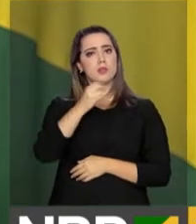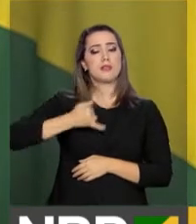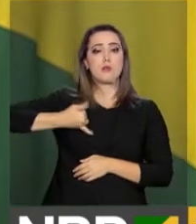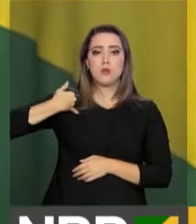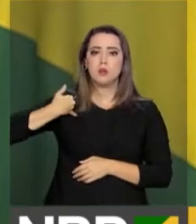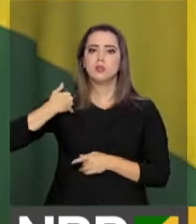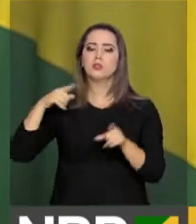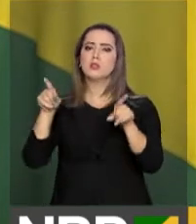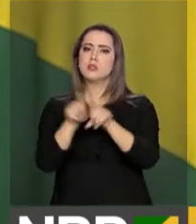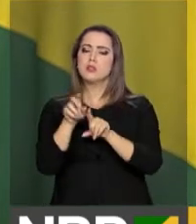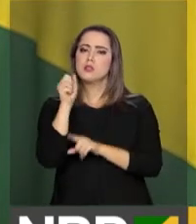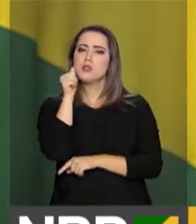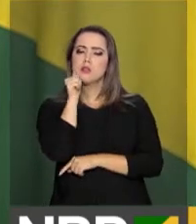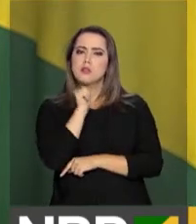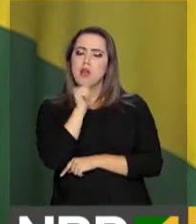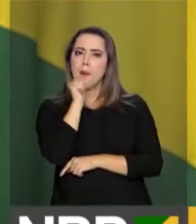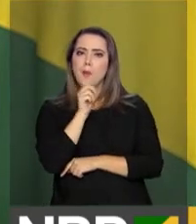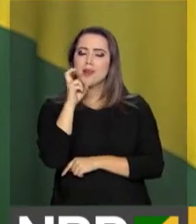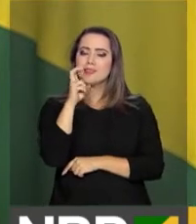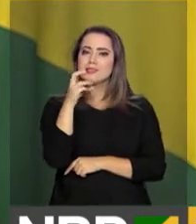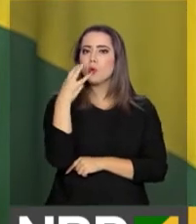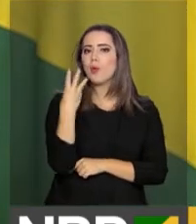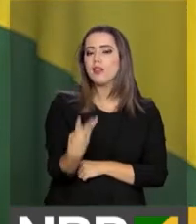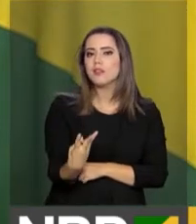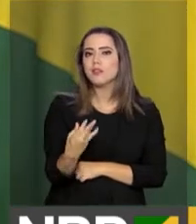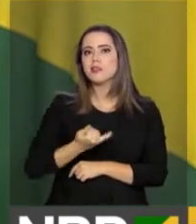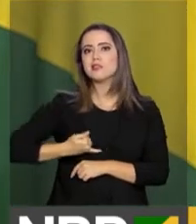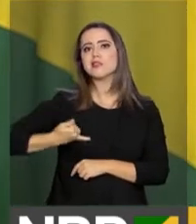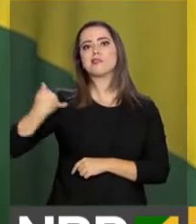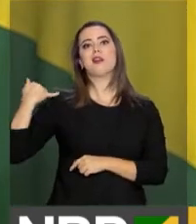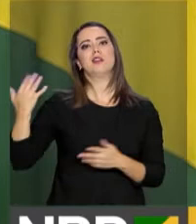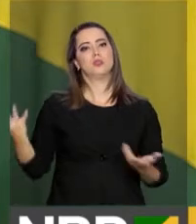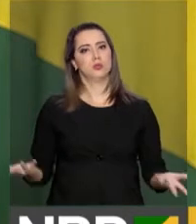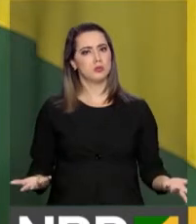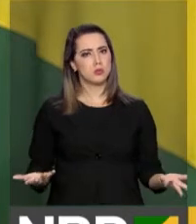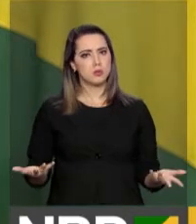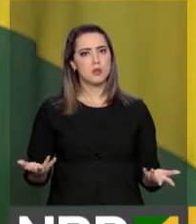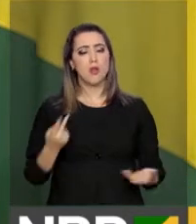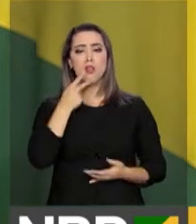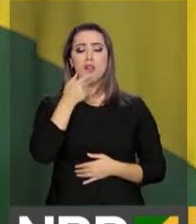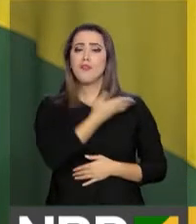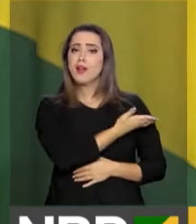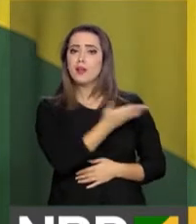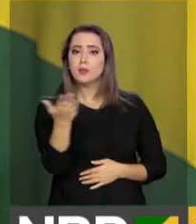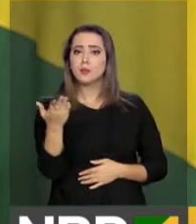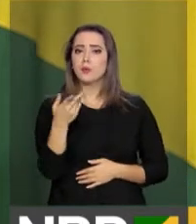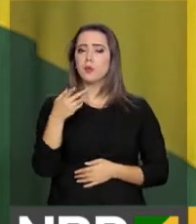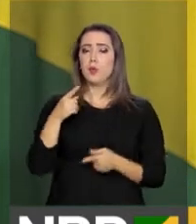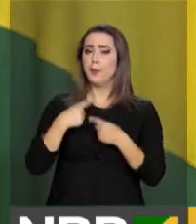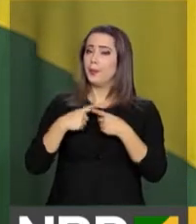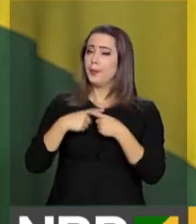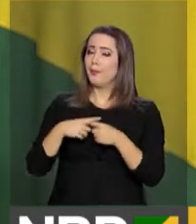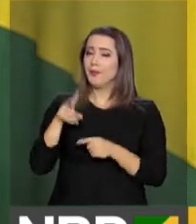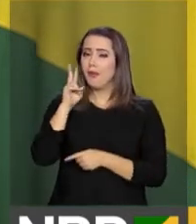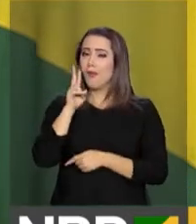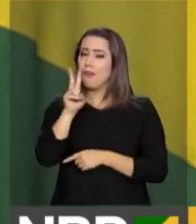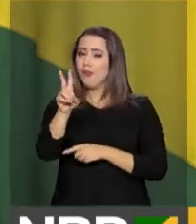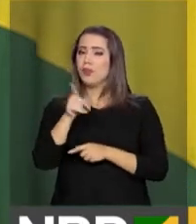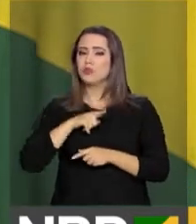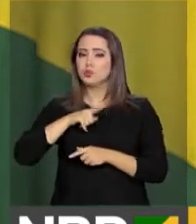ea mulher com 53 anos e eu digo isto para desfazer uma